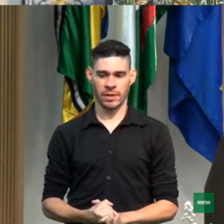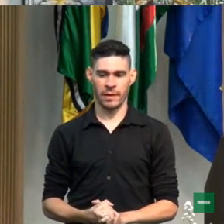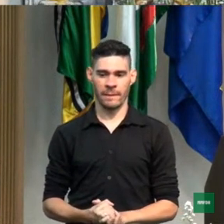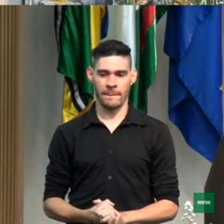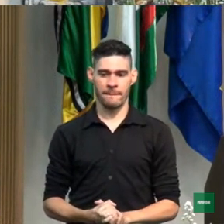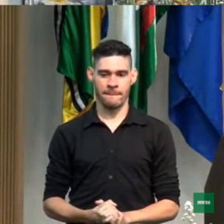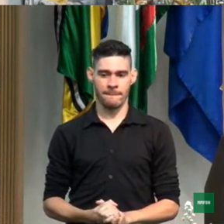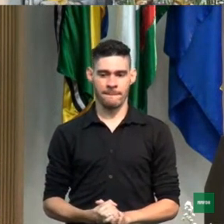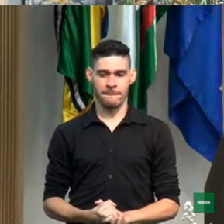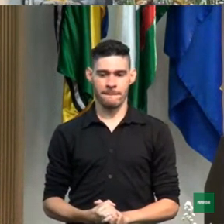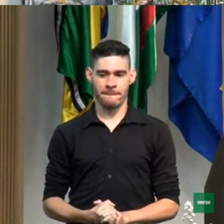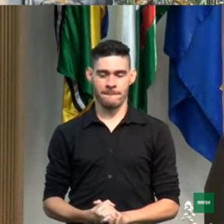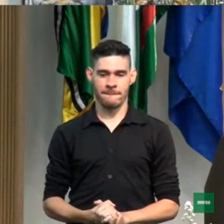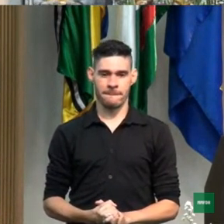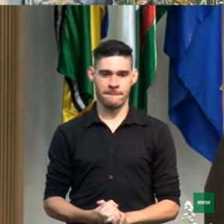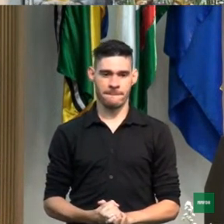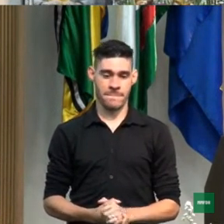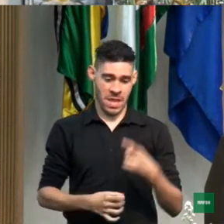Aqui na mesa, deputados,